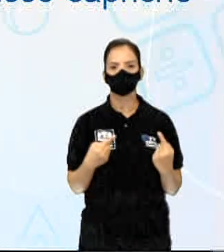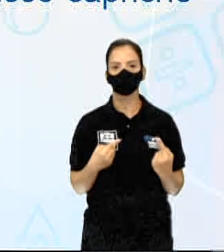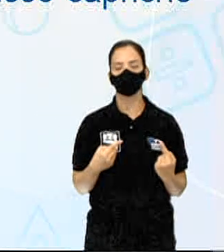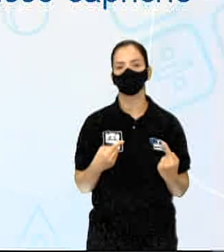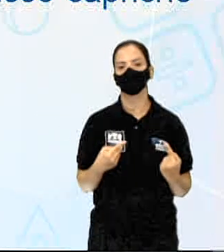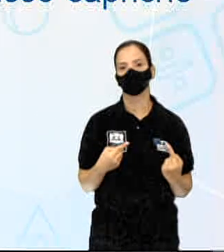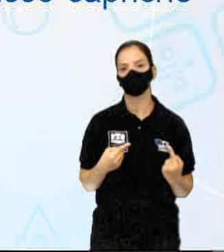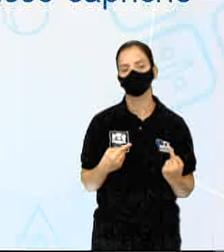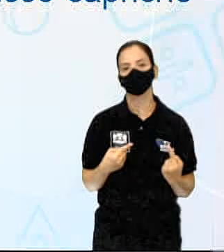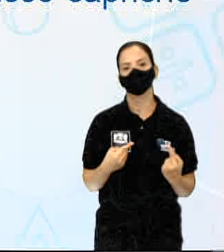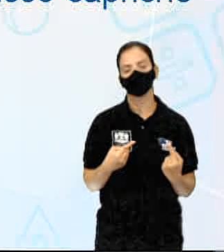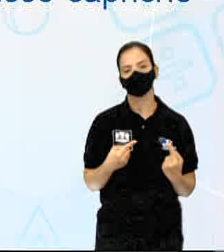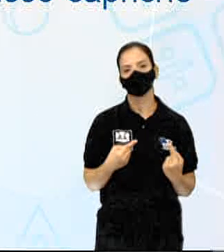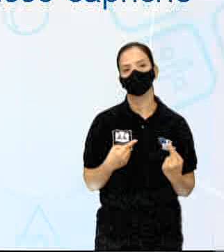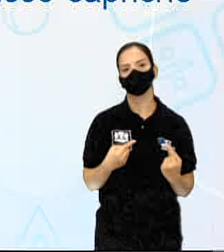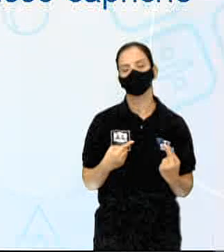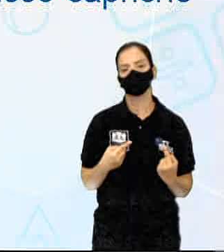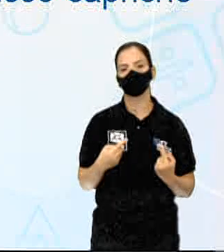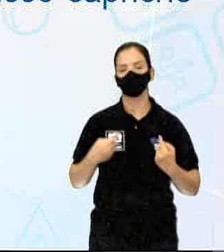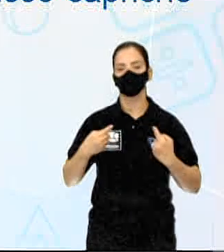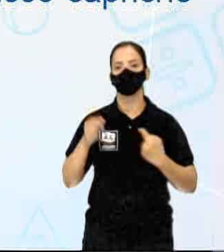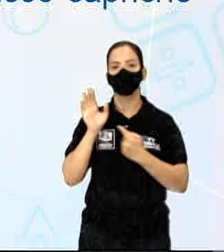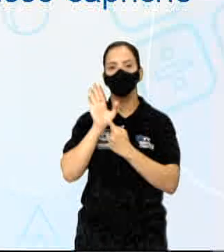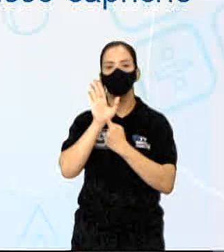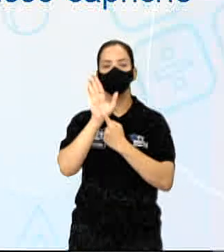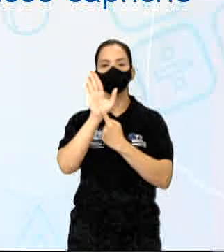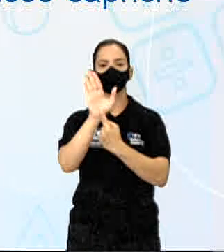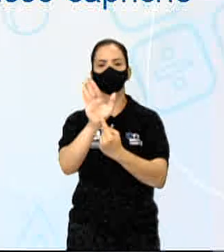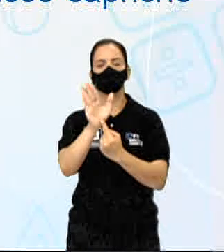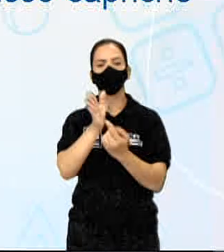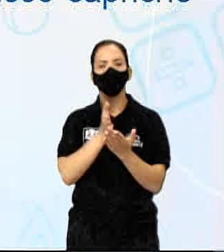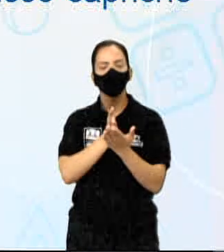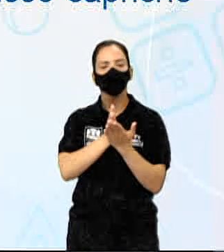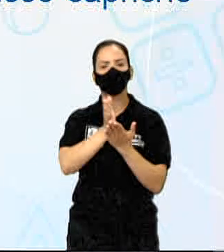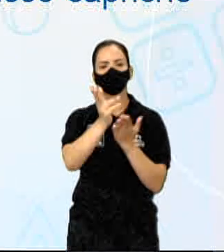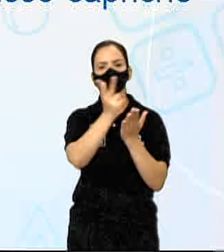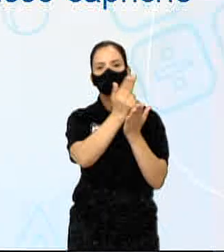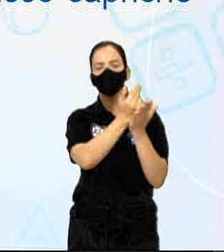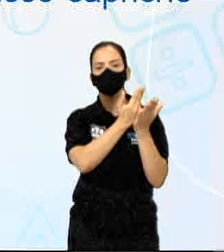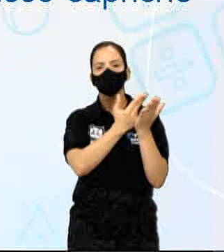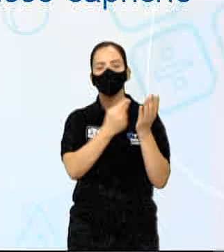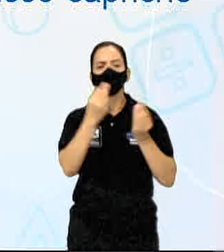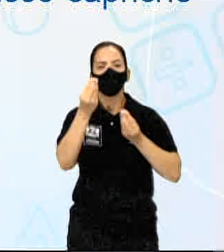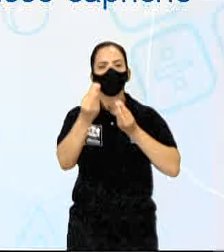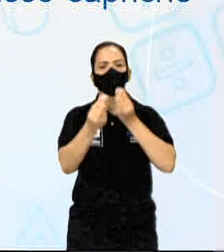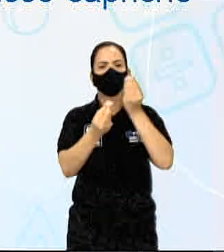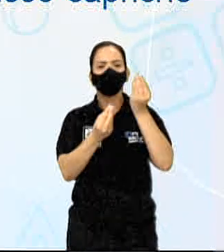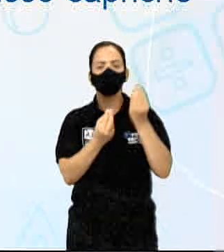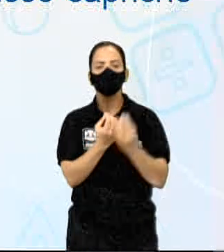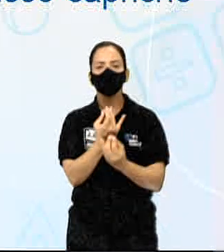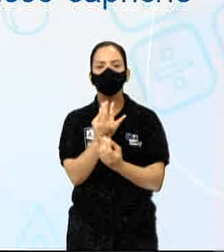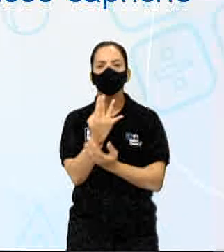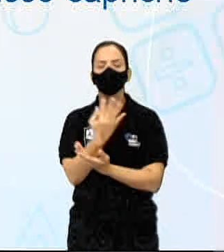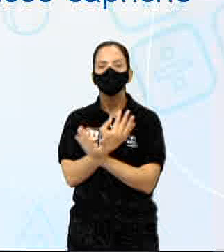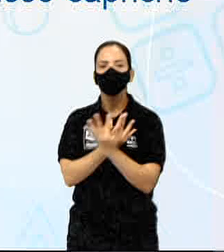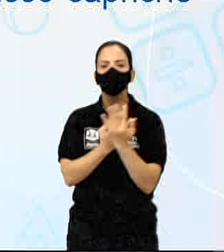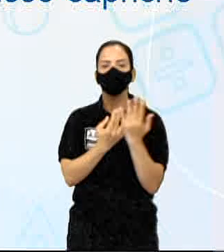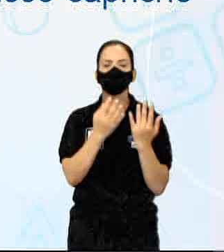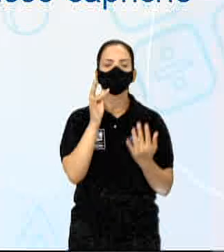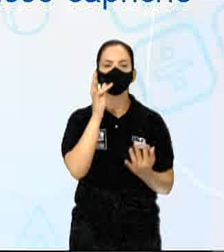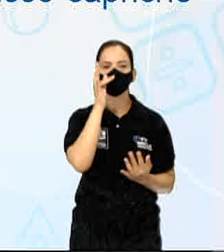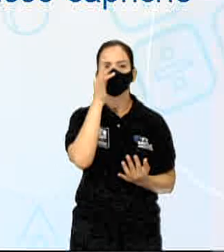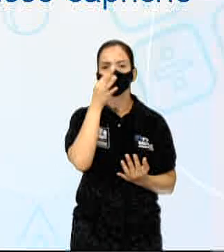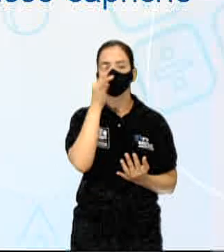sendo desafiados a retratar através de um desenho como seriam esses jardins. Imagine que seu desenho poderá compor